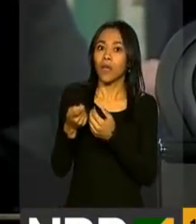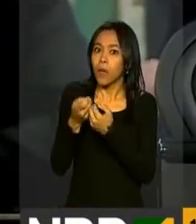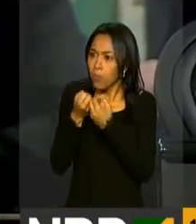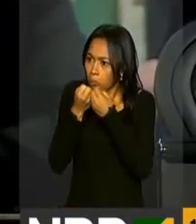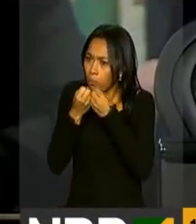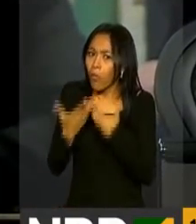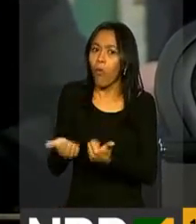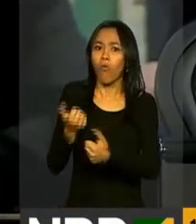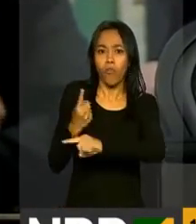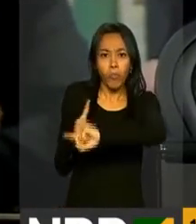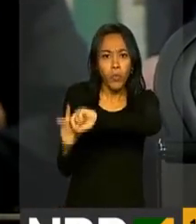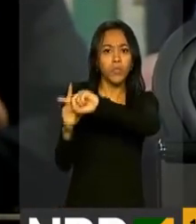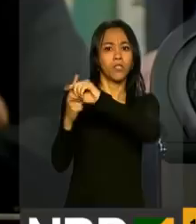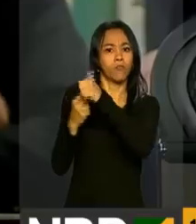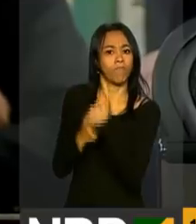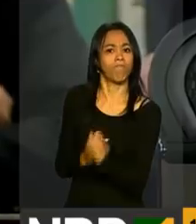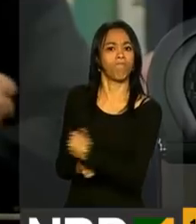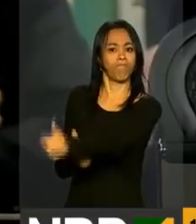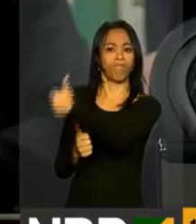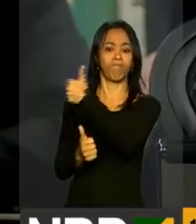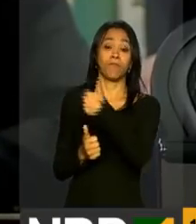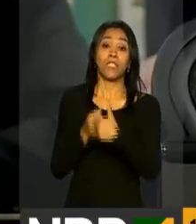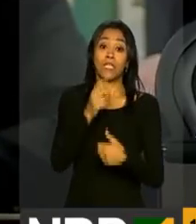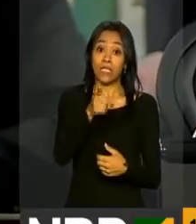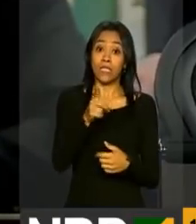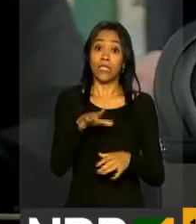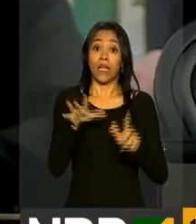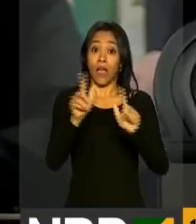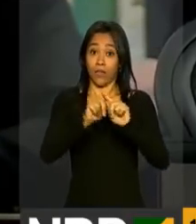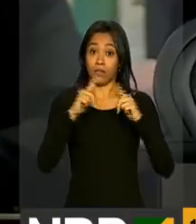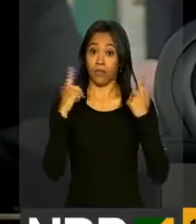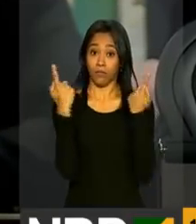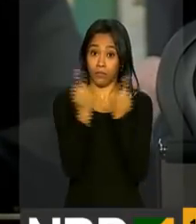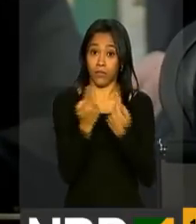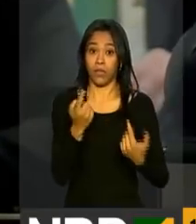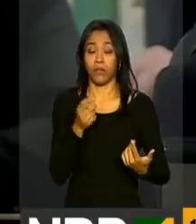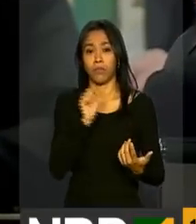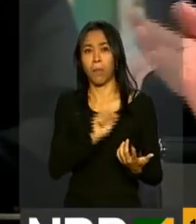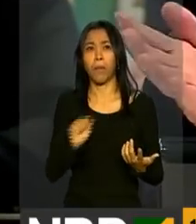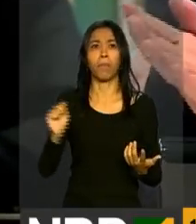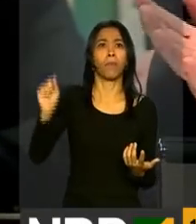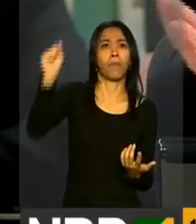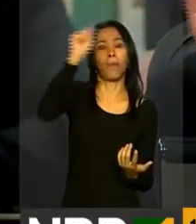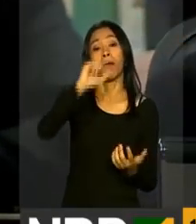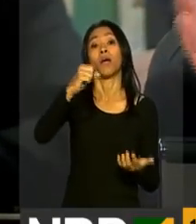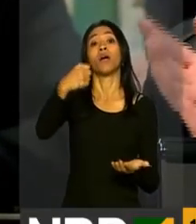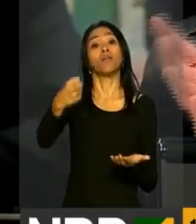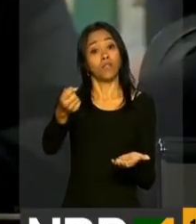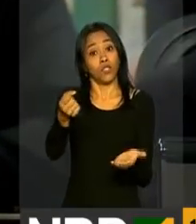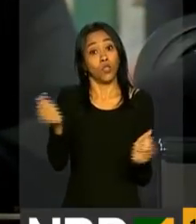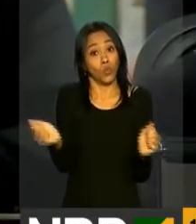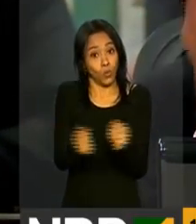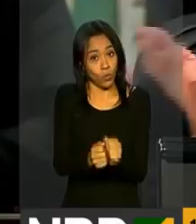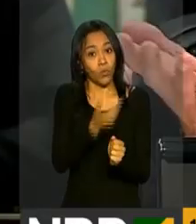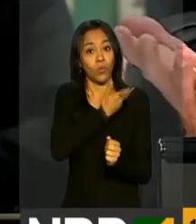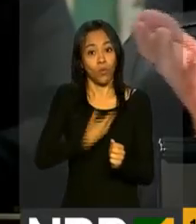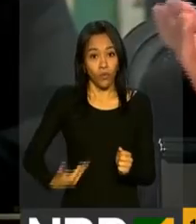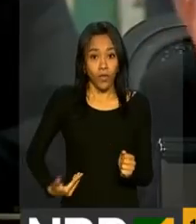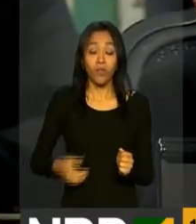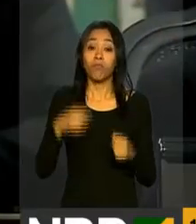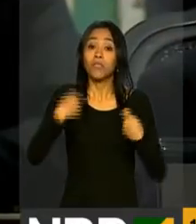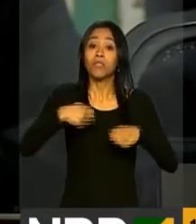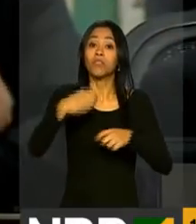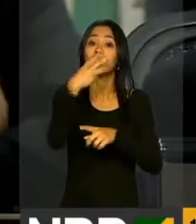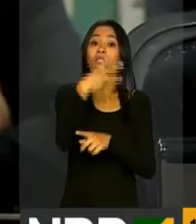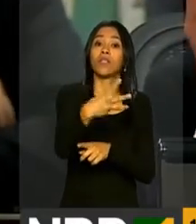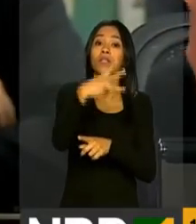suficientes e se as casas legislativas entenderem que é possível juntamente com o governo que você sabe que nós não te 308